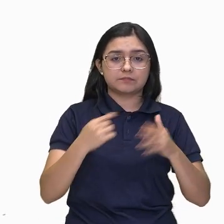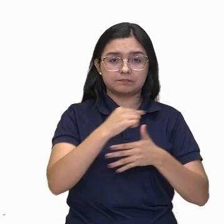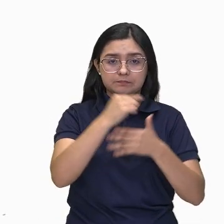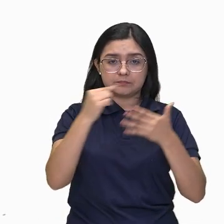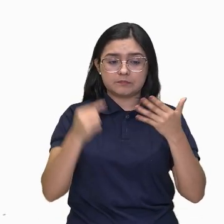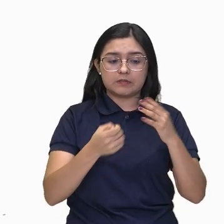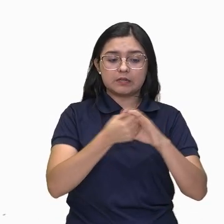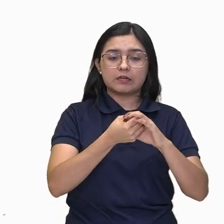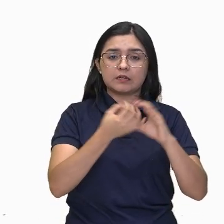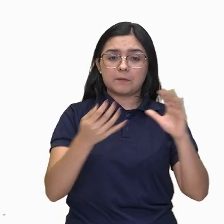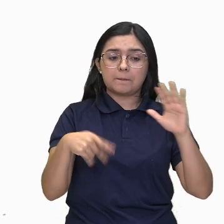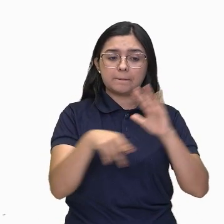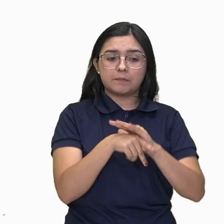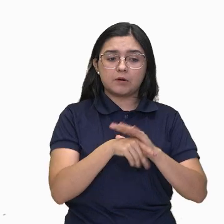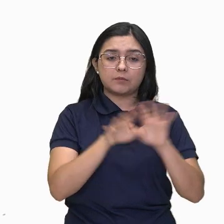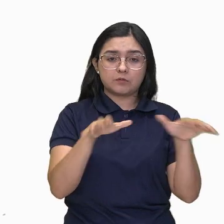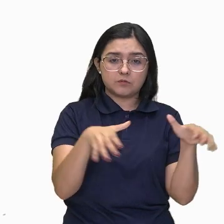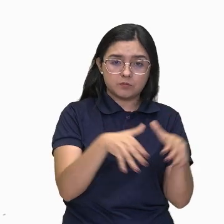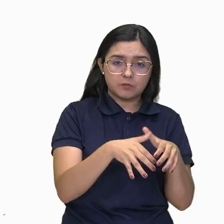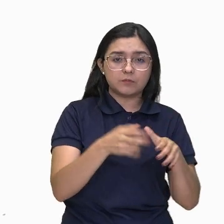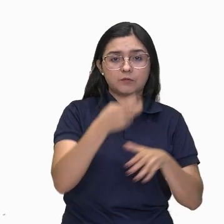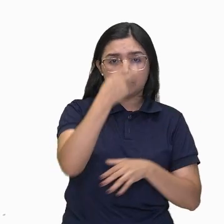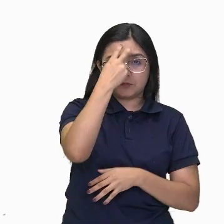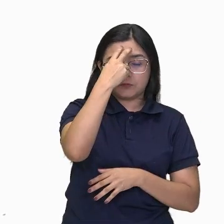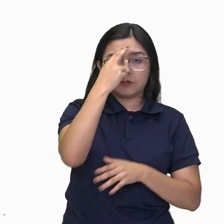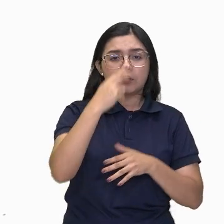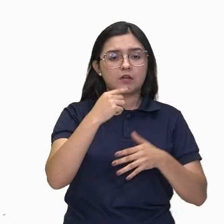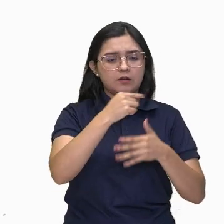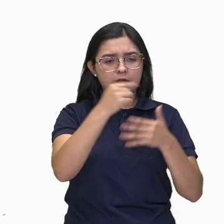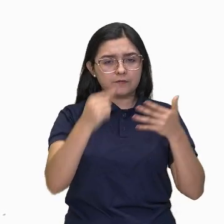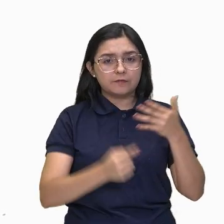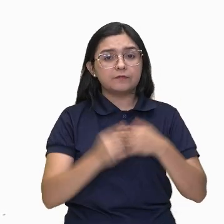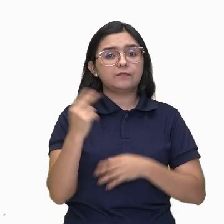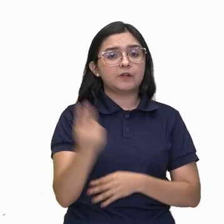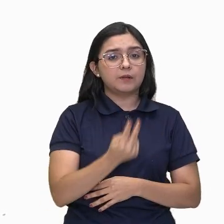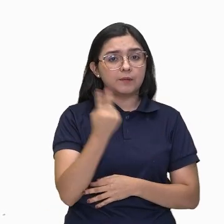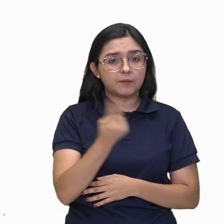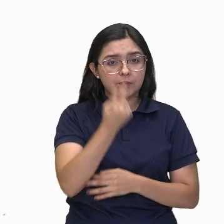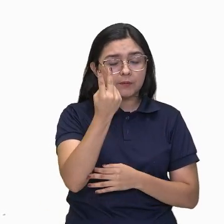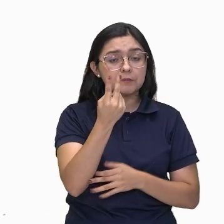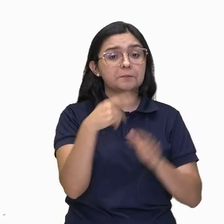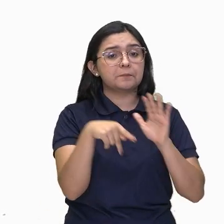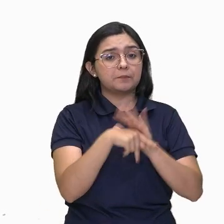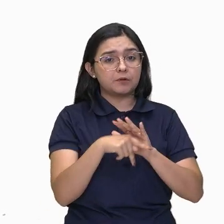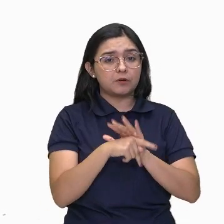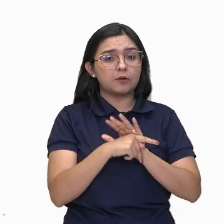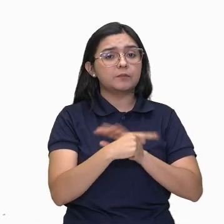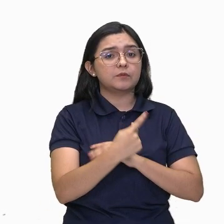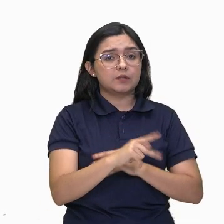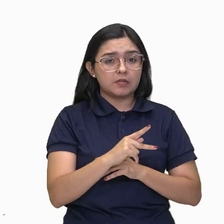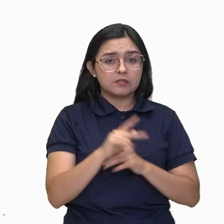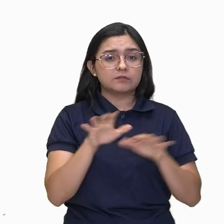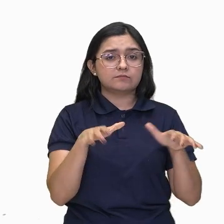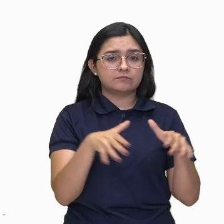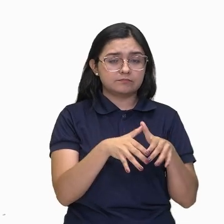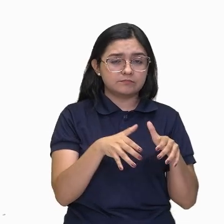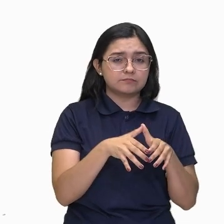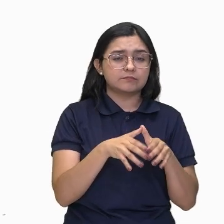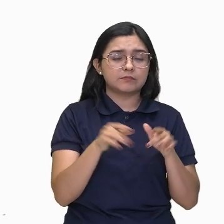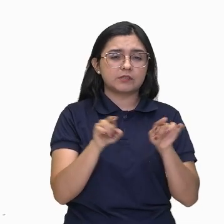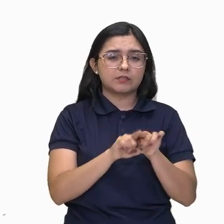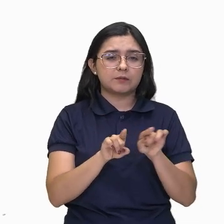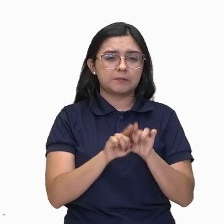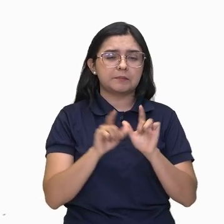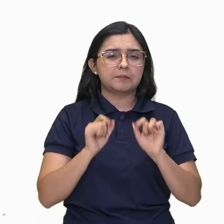forma aquela cultura, aquele povo. Os seus valores, né, que eles carregam ali, né, desde, né,